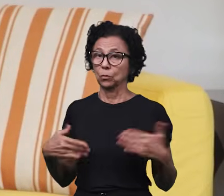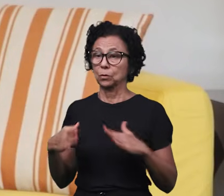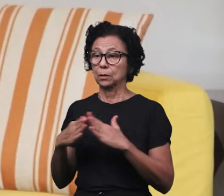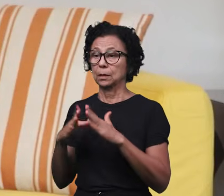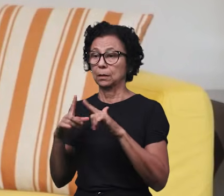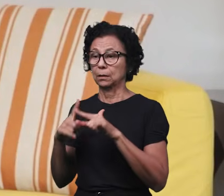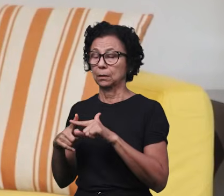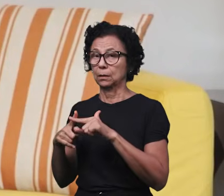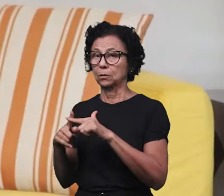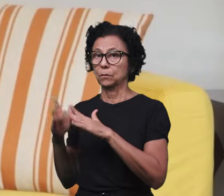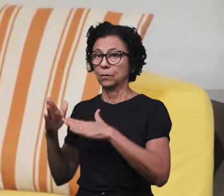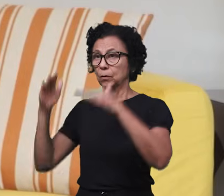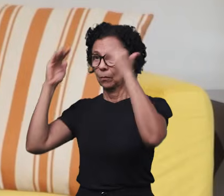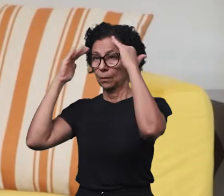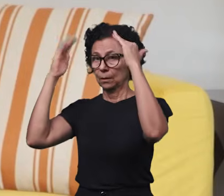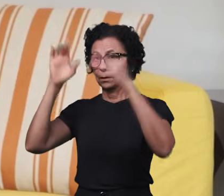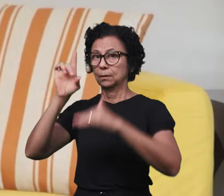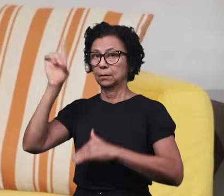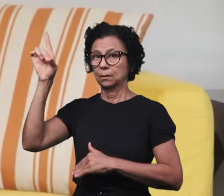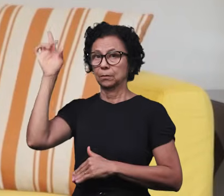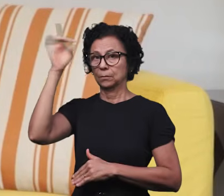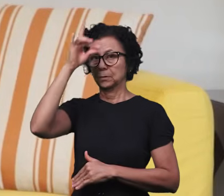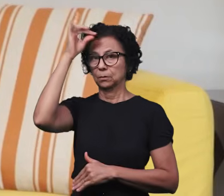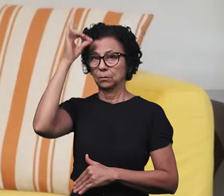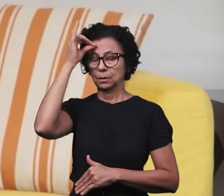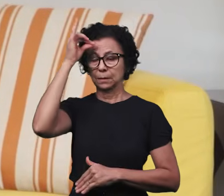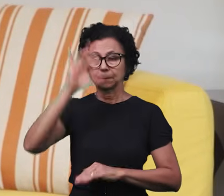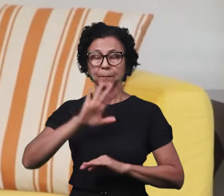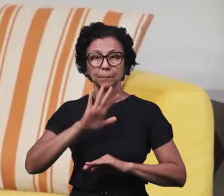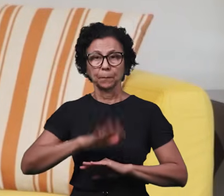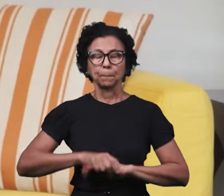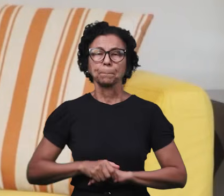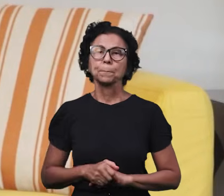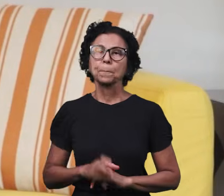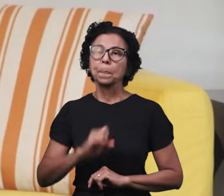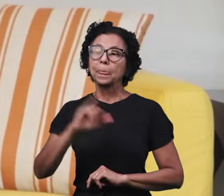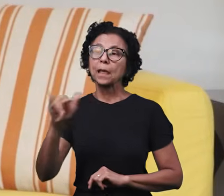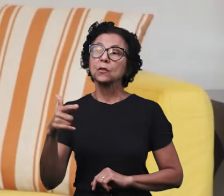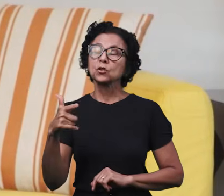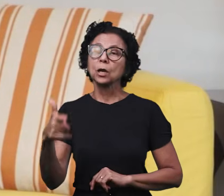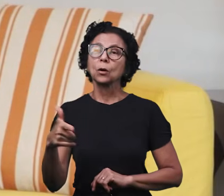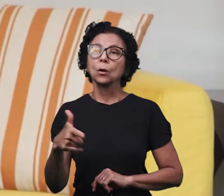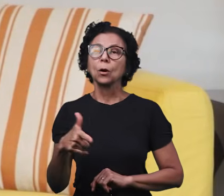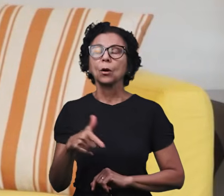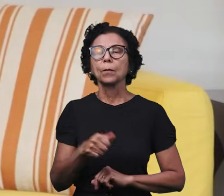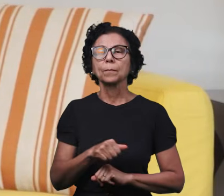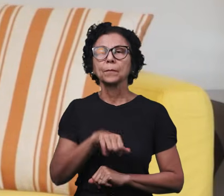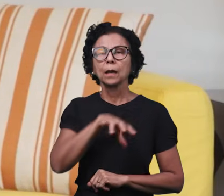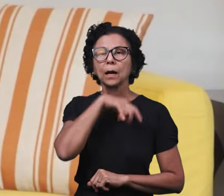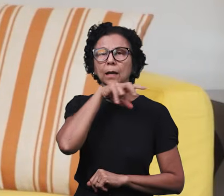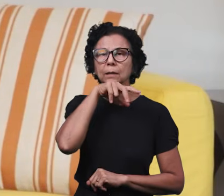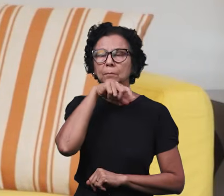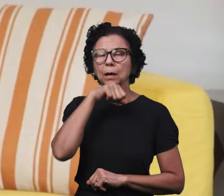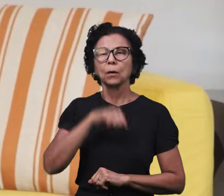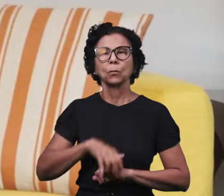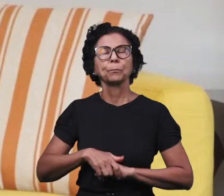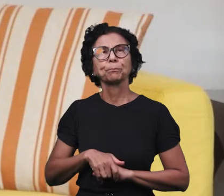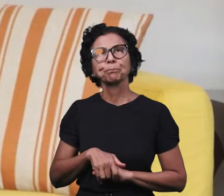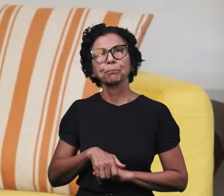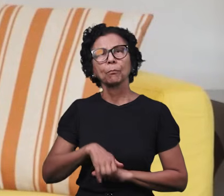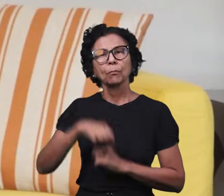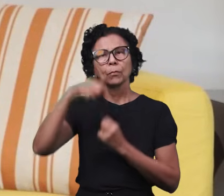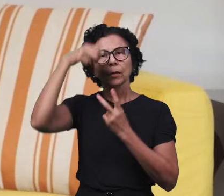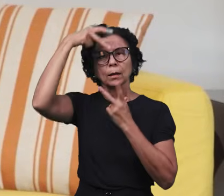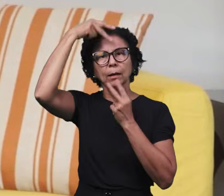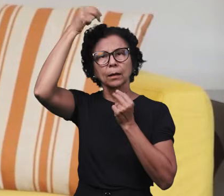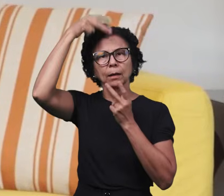falando. Jacó trouxe 2 cabritos que Rebeca preparou. E a preocupação de Jacó, no entanto, era como se apresentaria ao pai, de